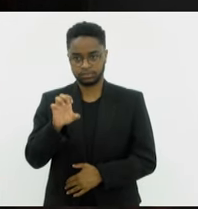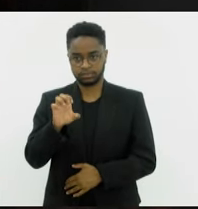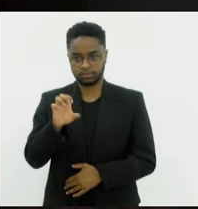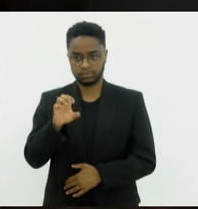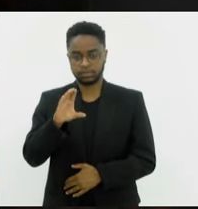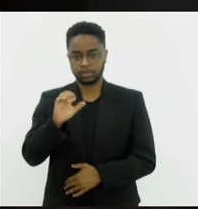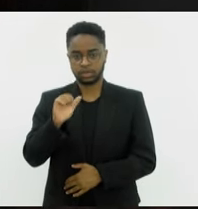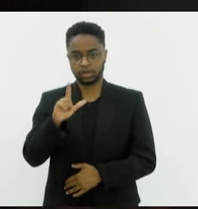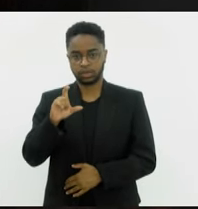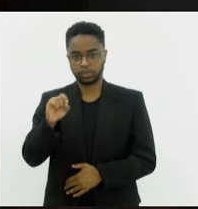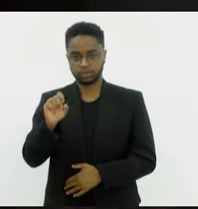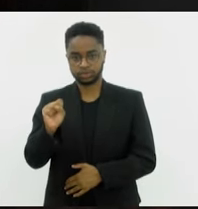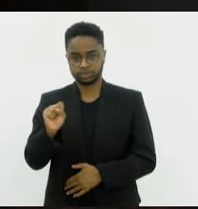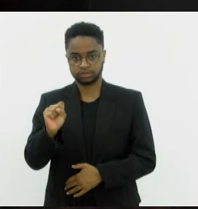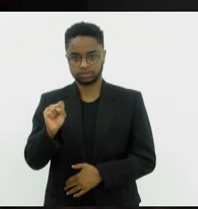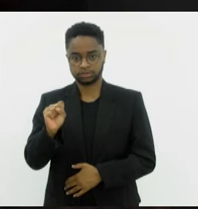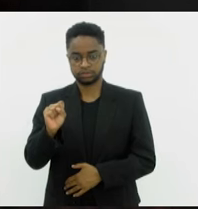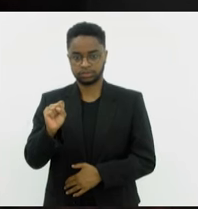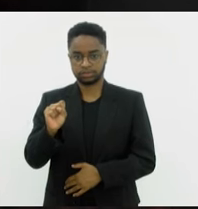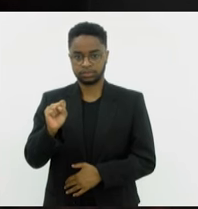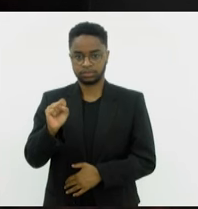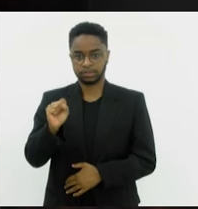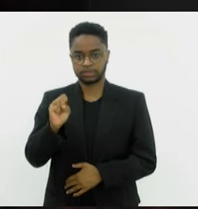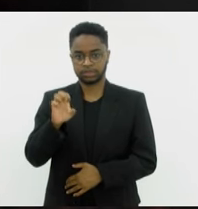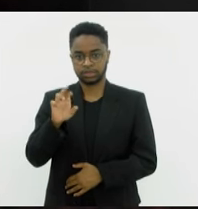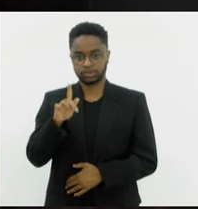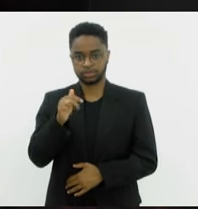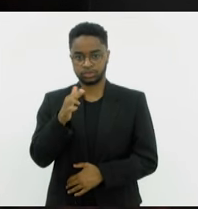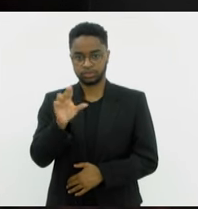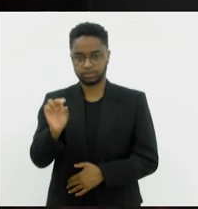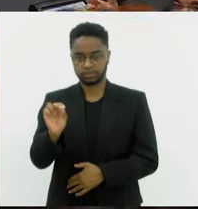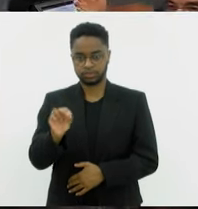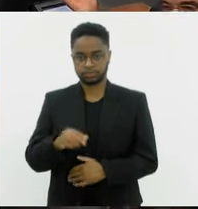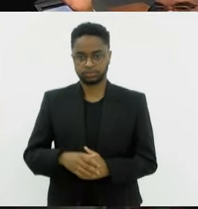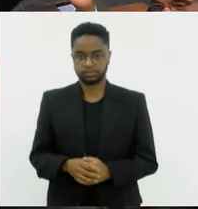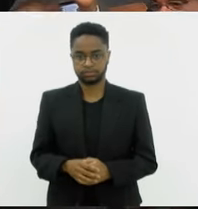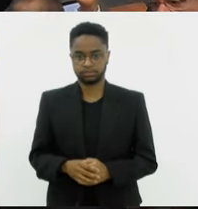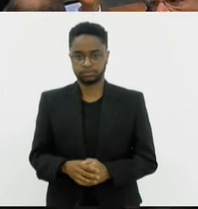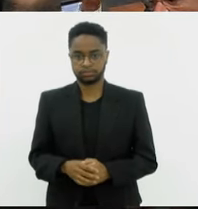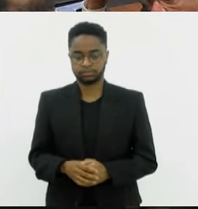deputado Carlos Macedo, deputado doutor Serginho.